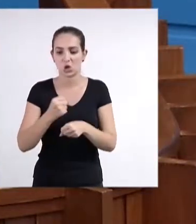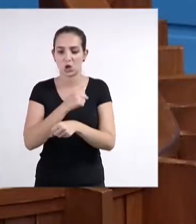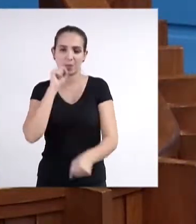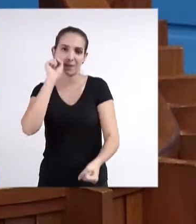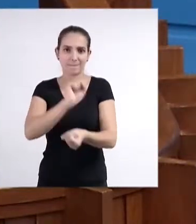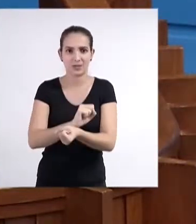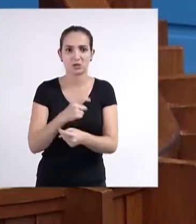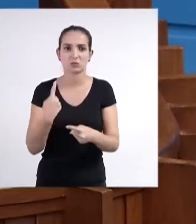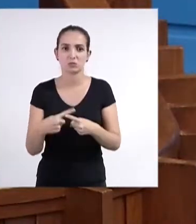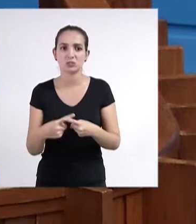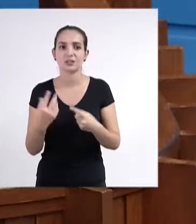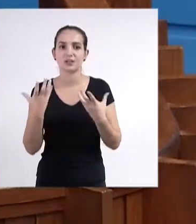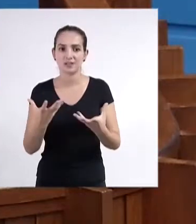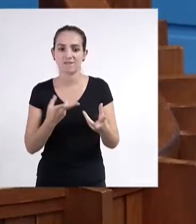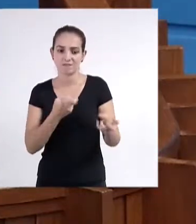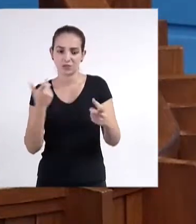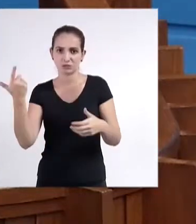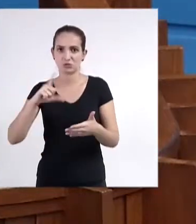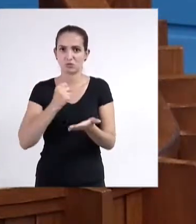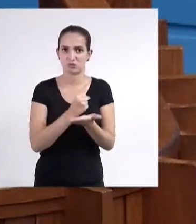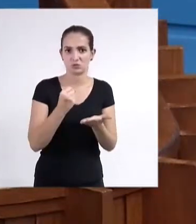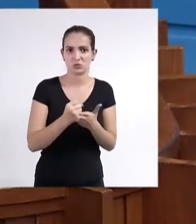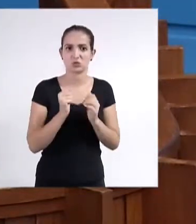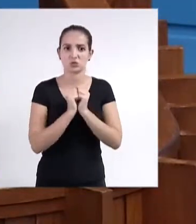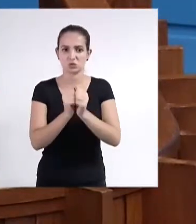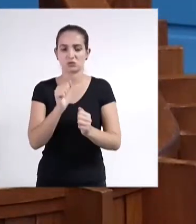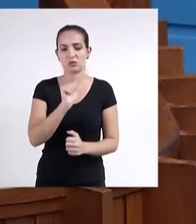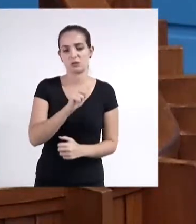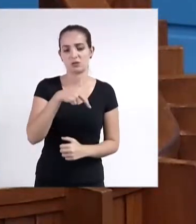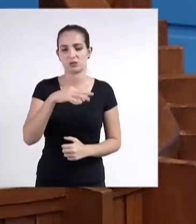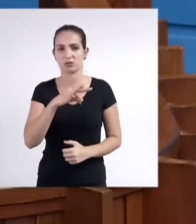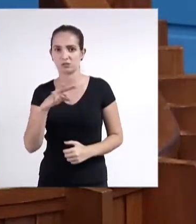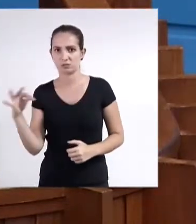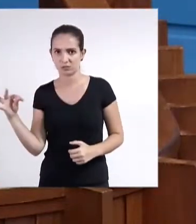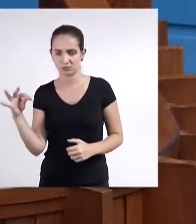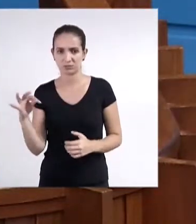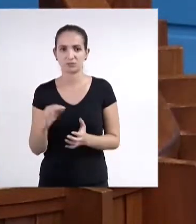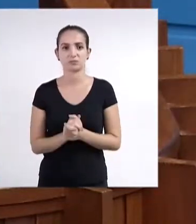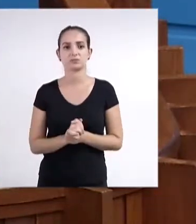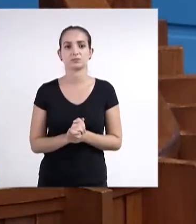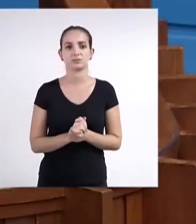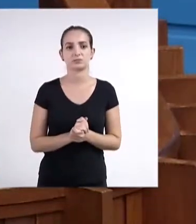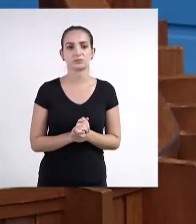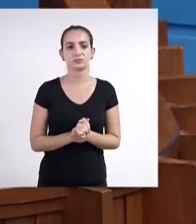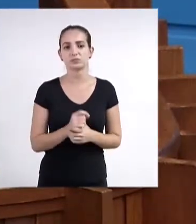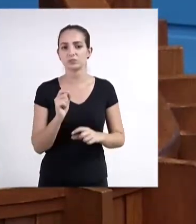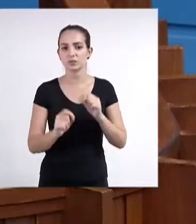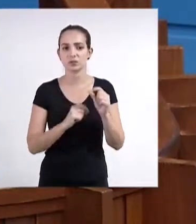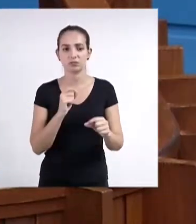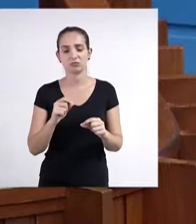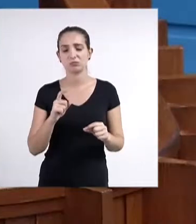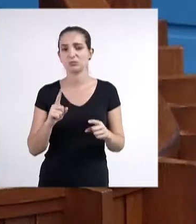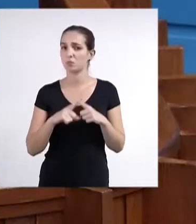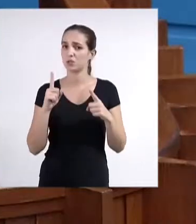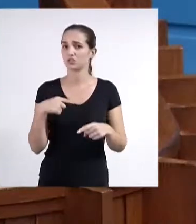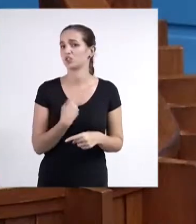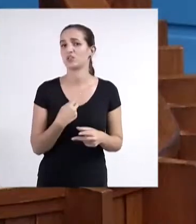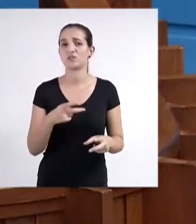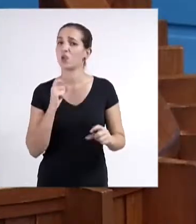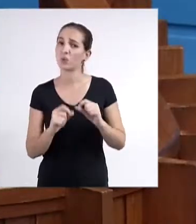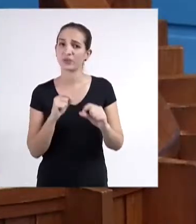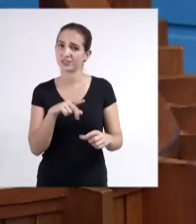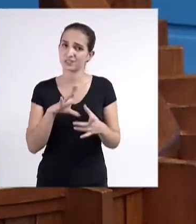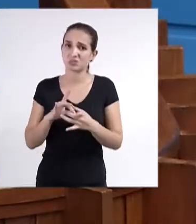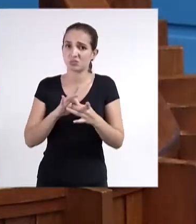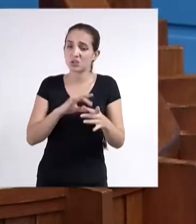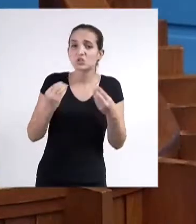pedindo revisão do contrato junto à ANTT, Agência Nacional de Transportes Terrestres. O que não se entende nessa situação é como